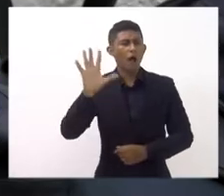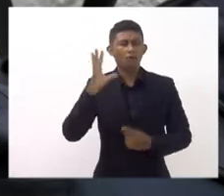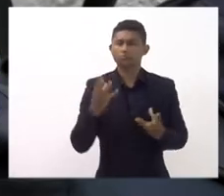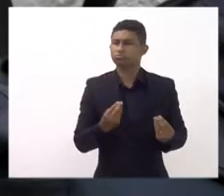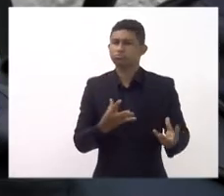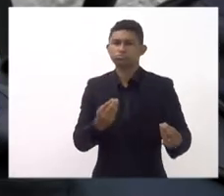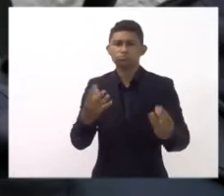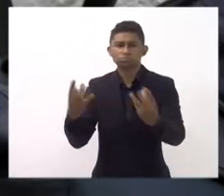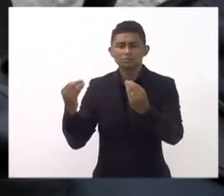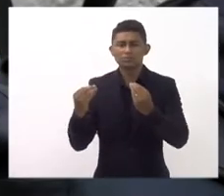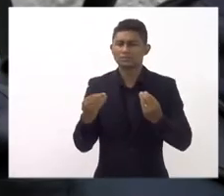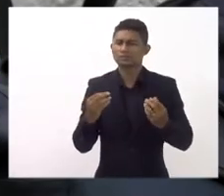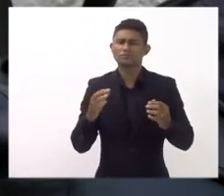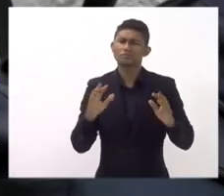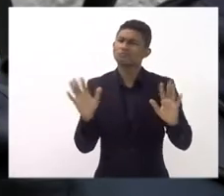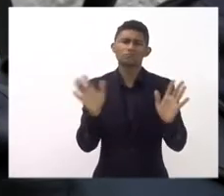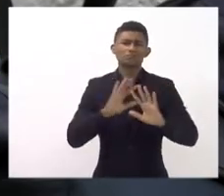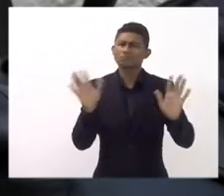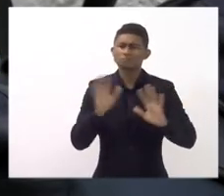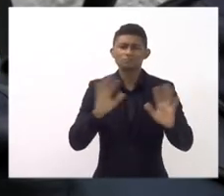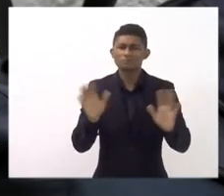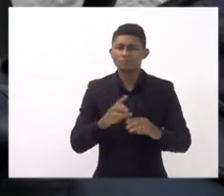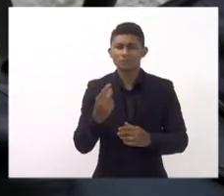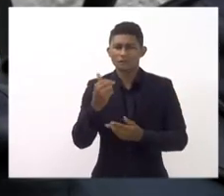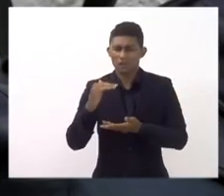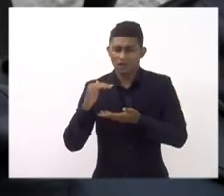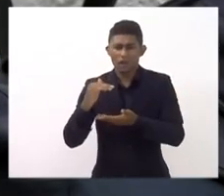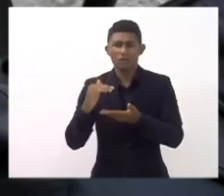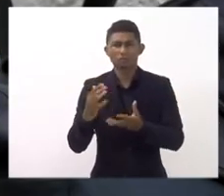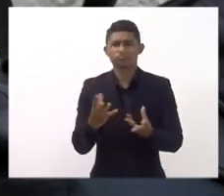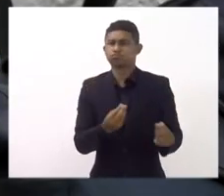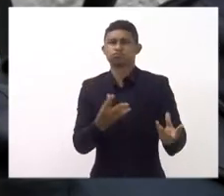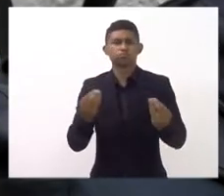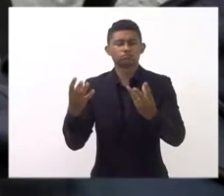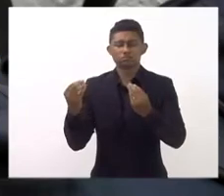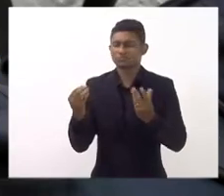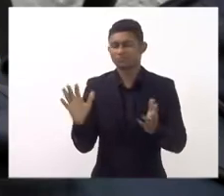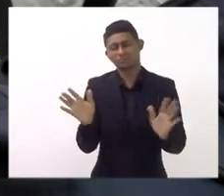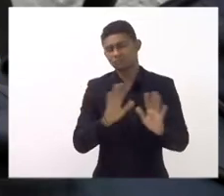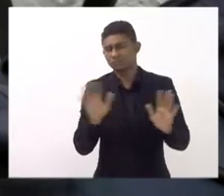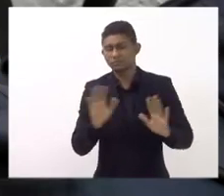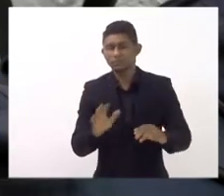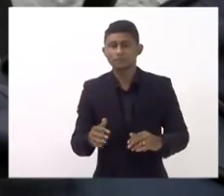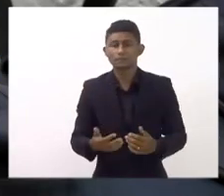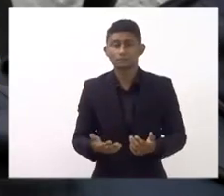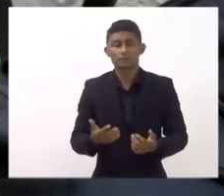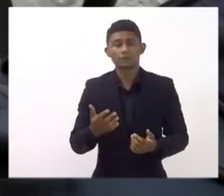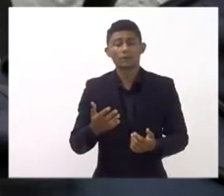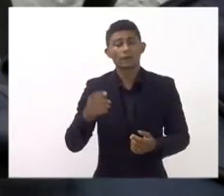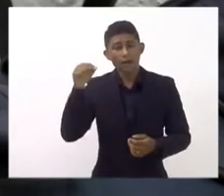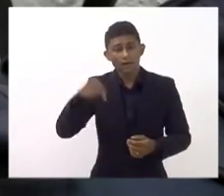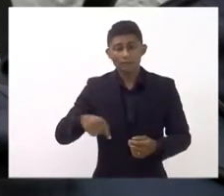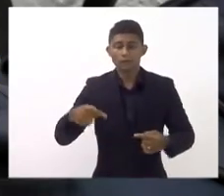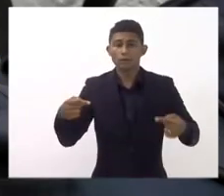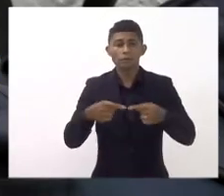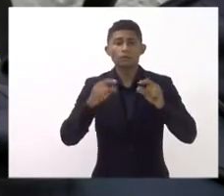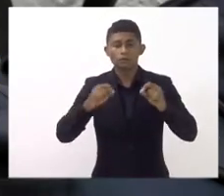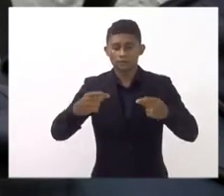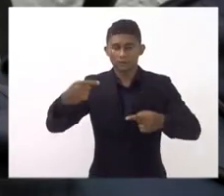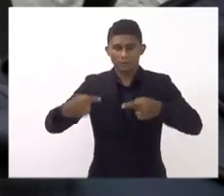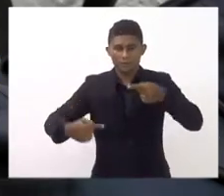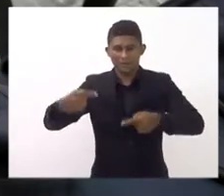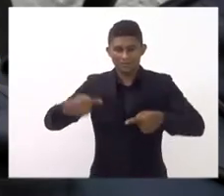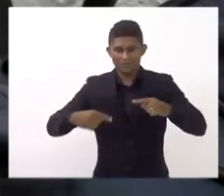não signifique um grande aporte financeiro. Então, eu acho que estamos falando de ação política, estamos falando